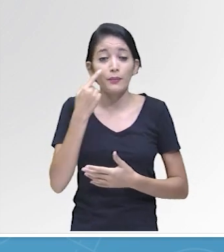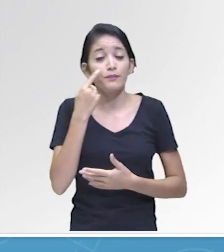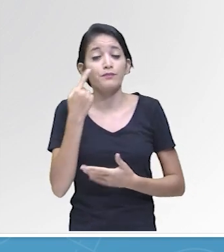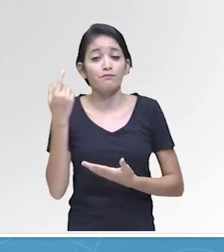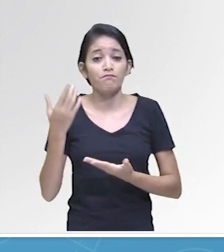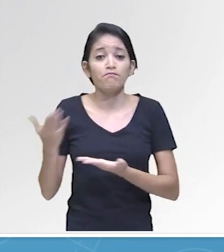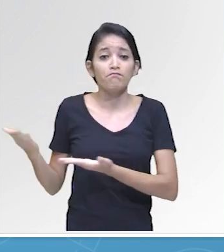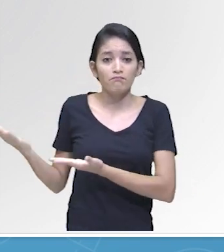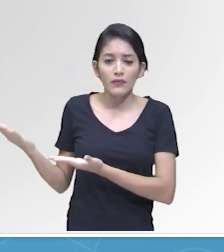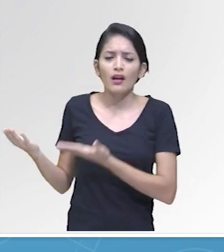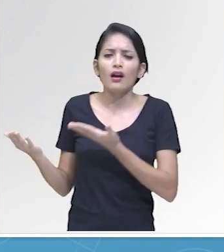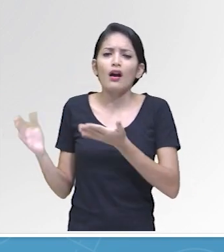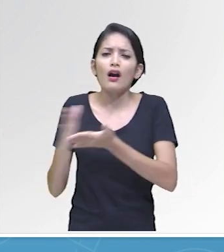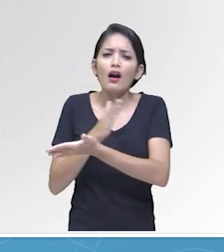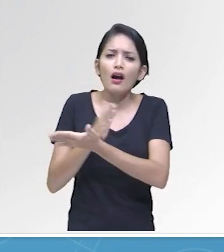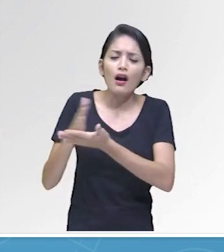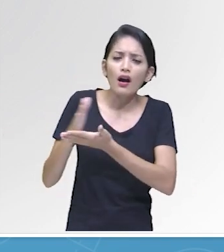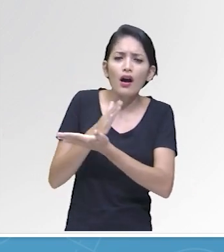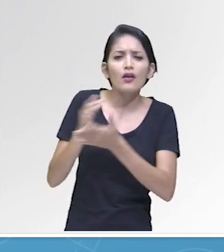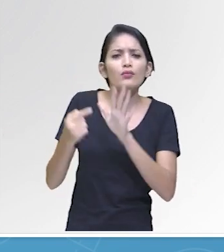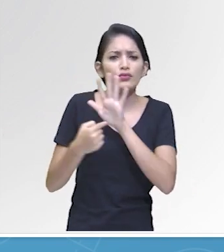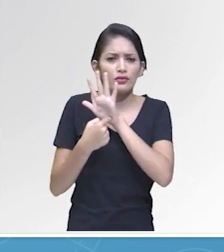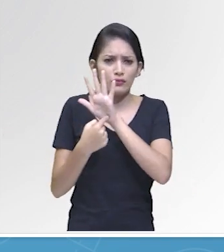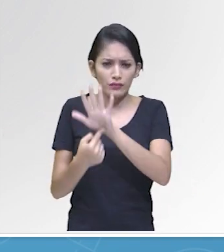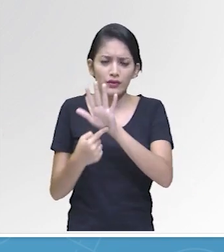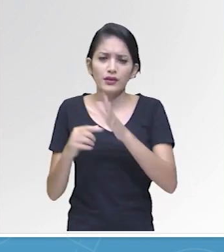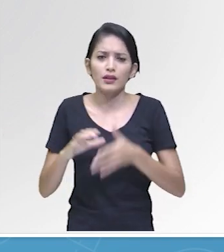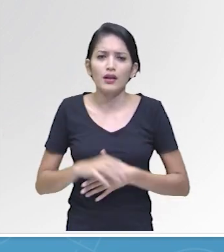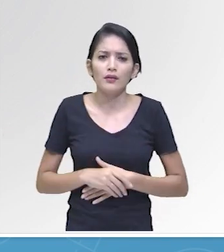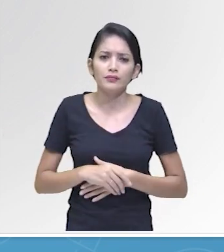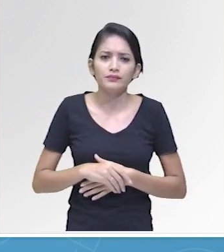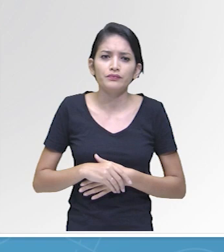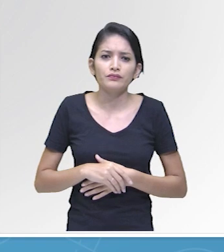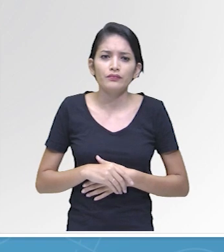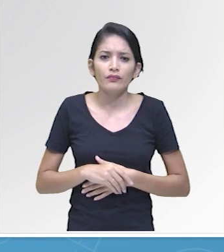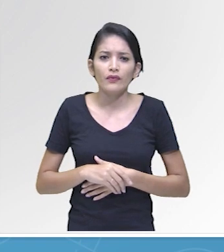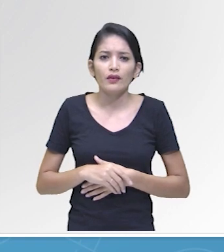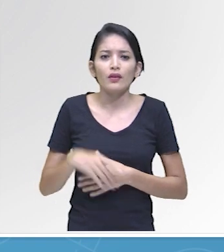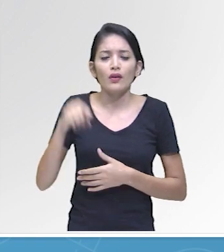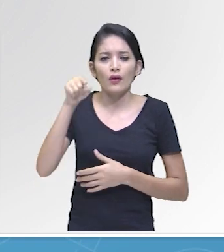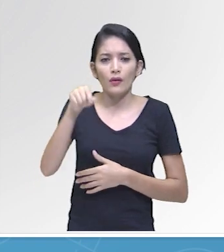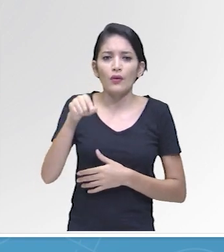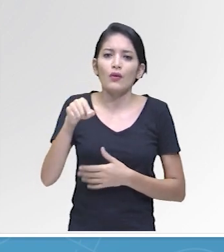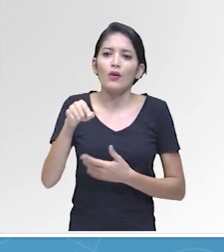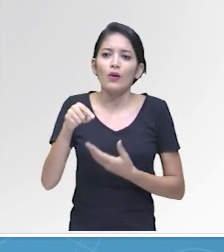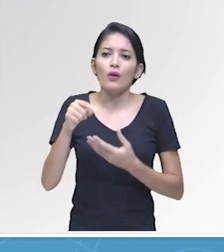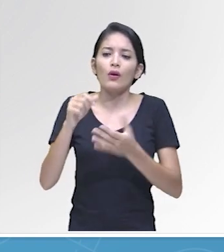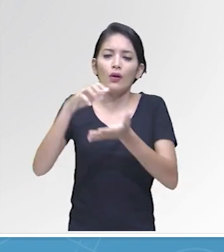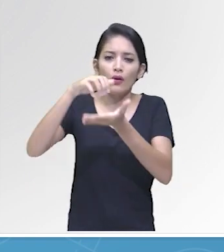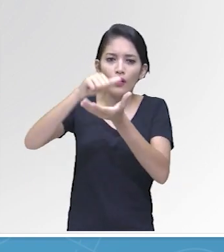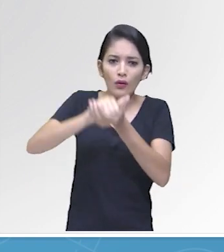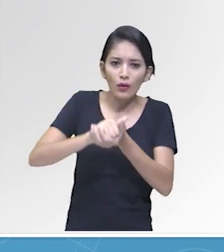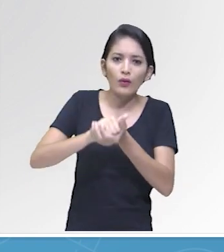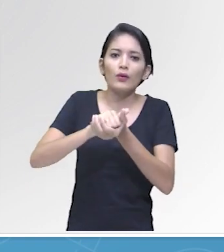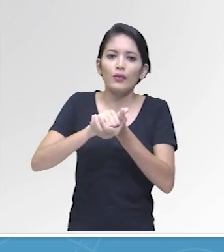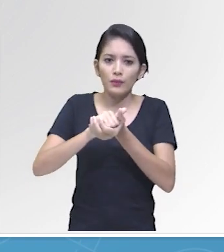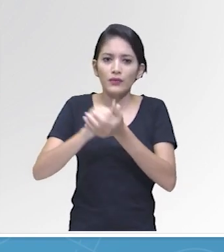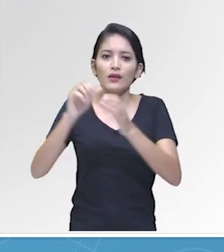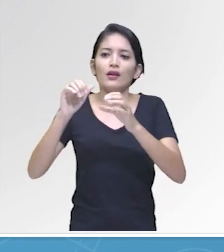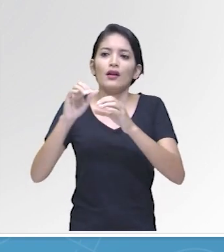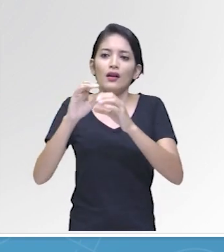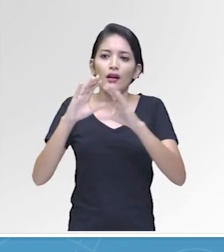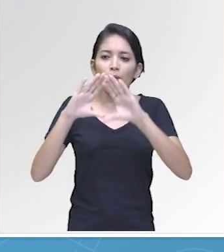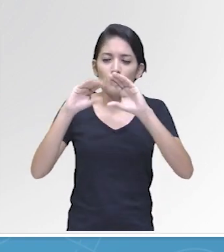verificar algumas organelas que nós mostramos aqui. Lisossomos, olha aqui, complexo de Golgi, a membrana celular, que é a membrana